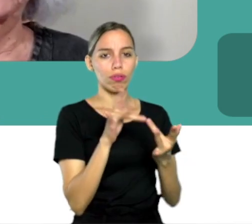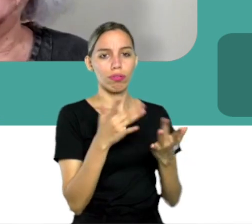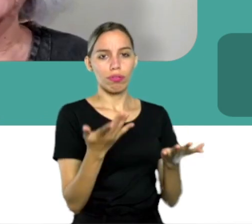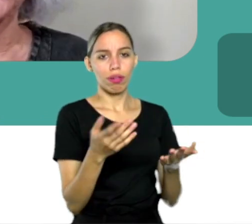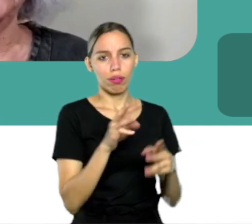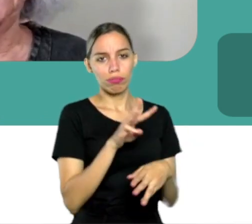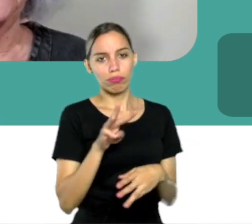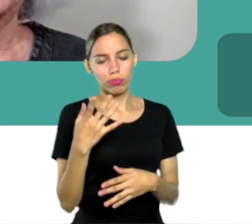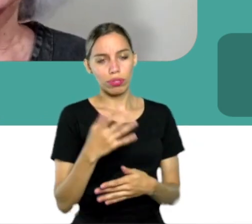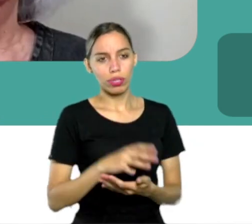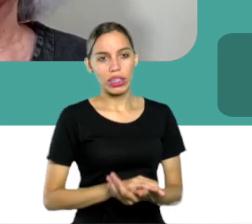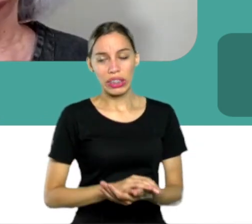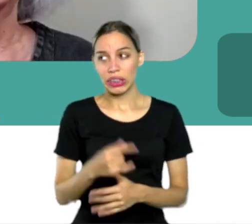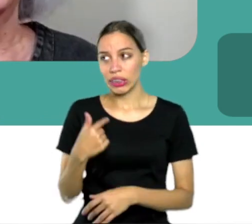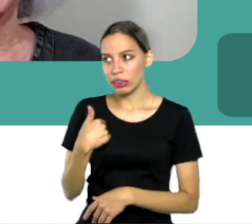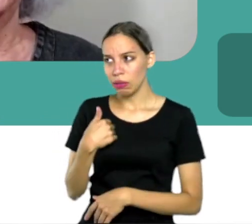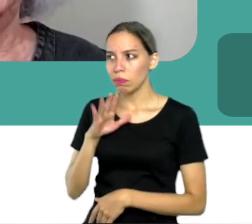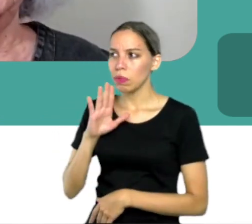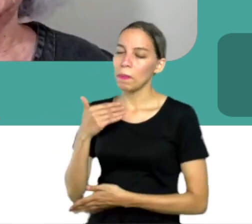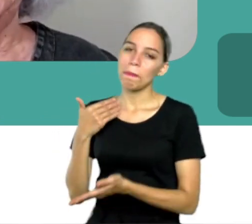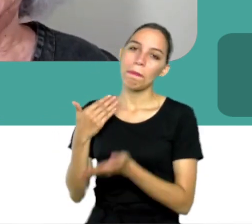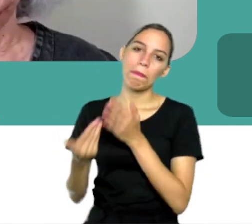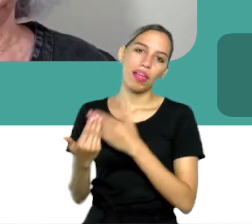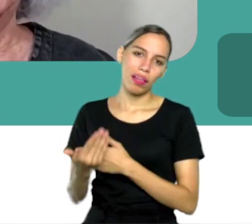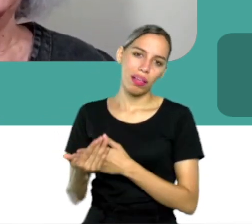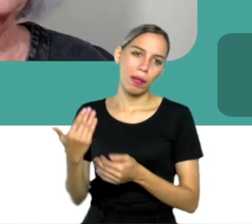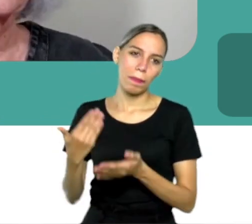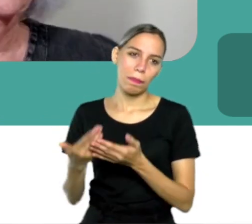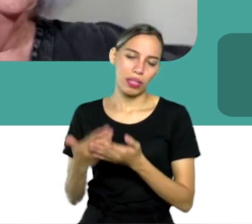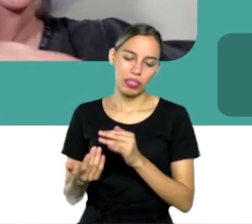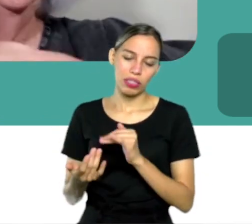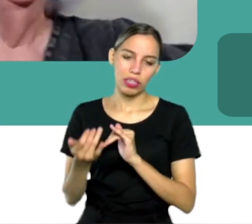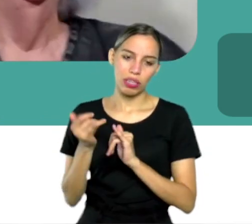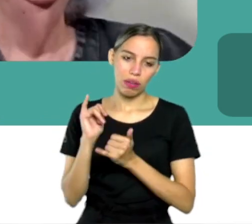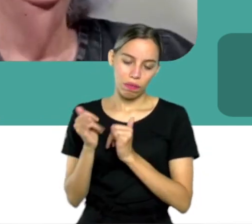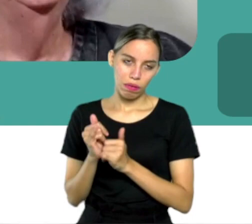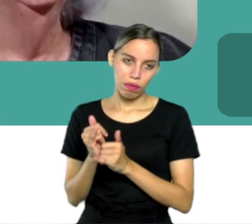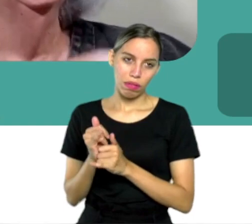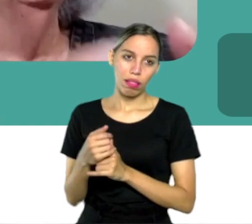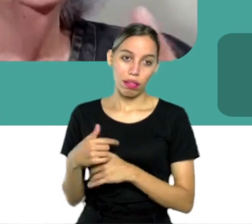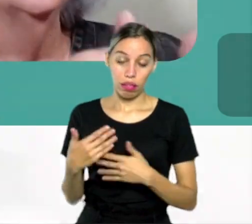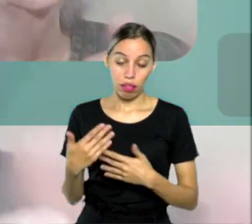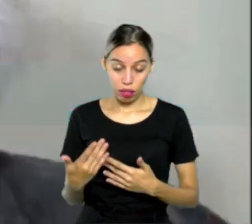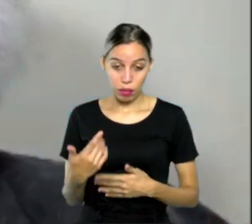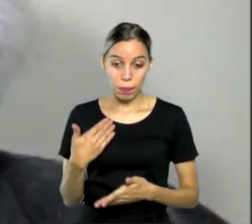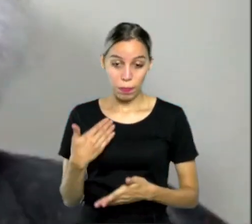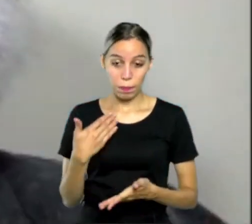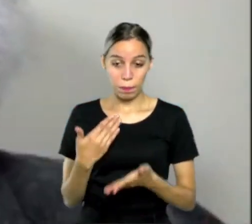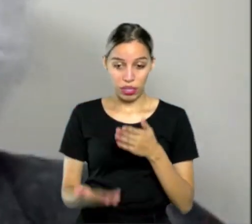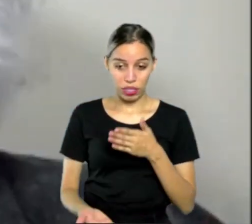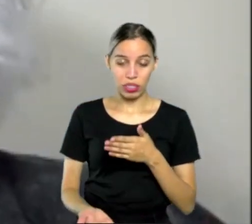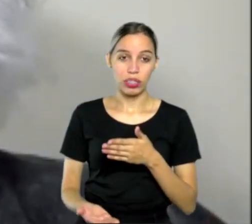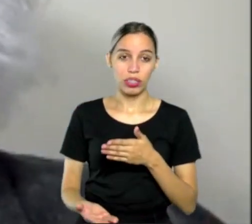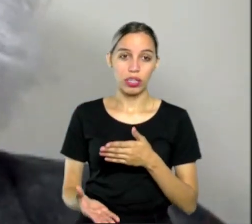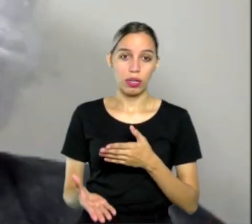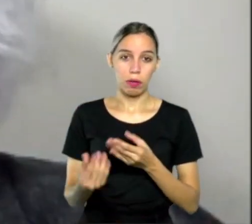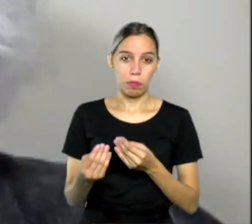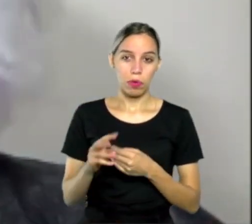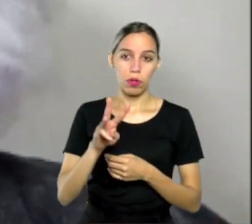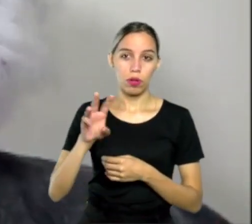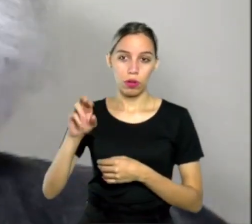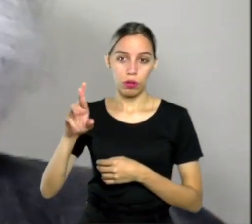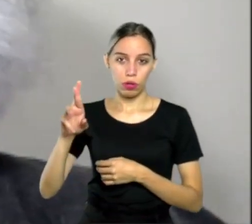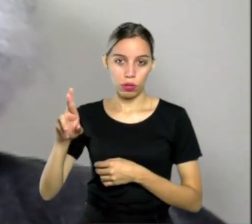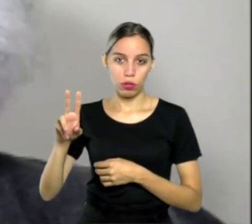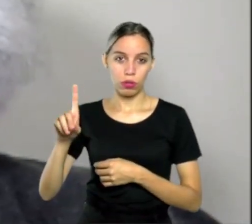eu perdi arquivos, eu sou desorganizada, tá? E eu perdi muito arquivo de Word. A Roberta, que hoje